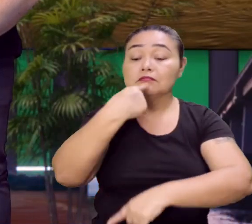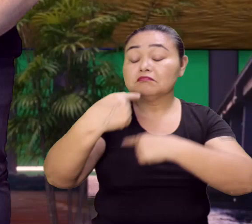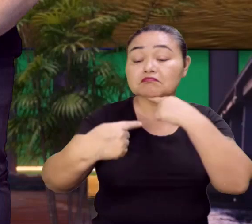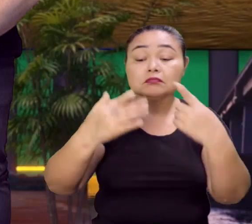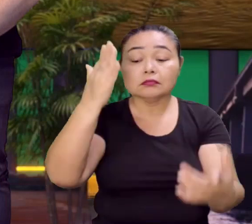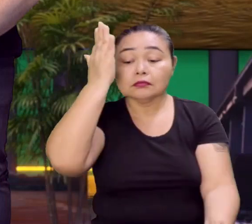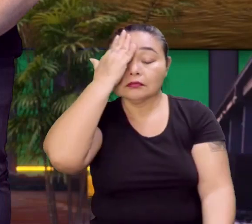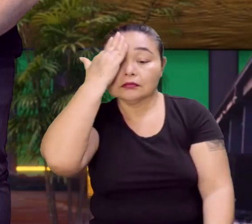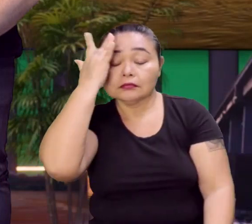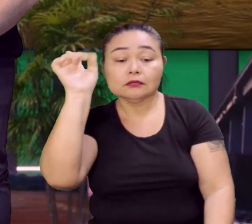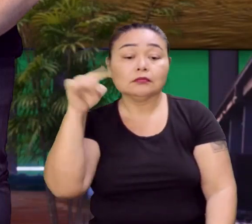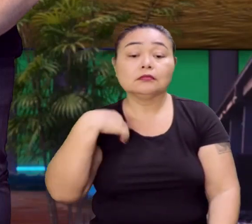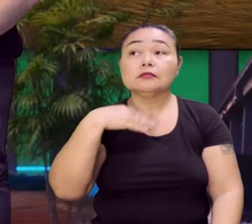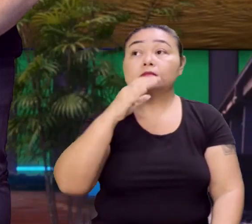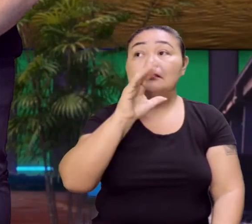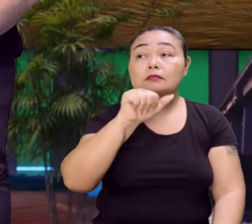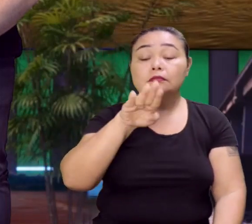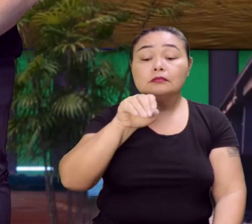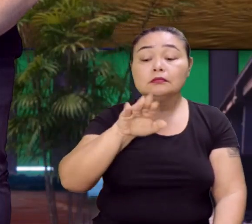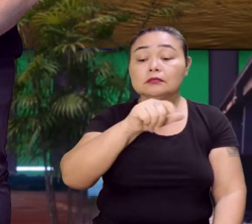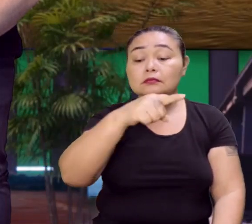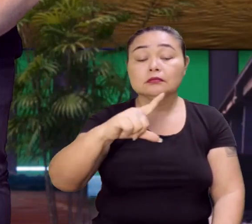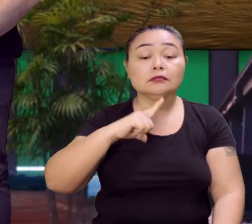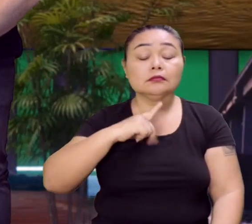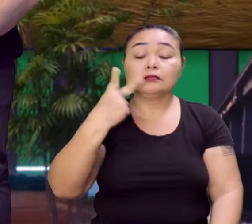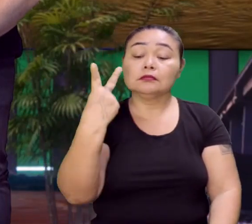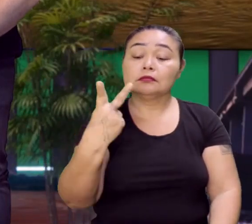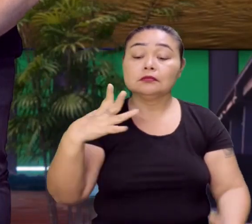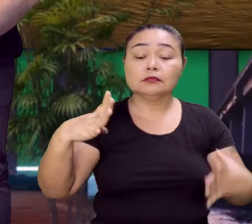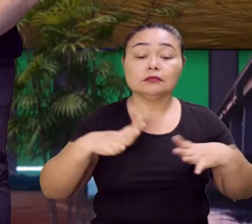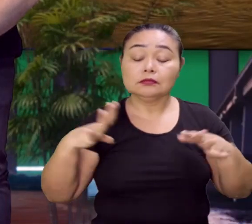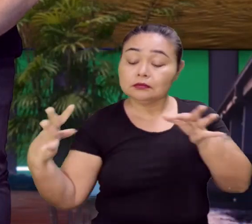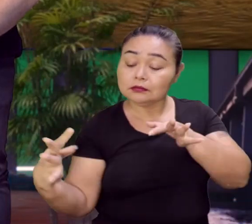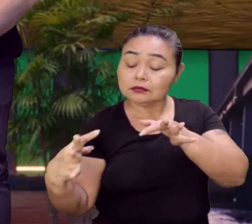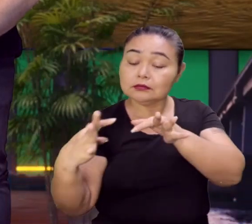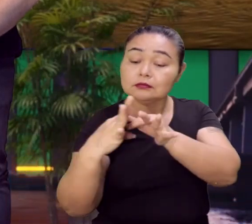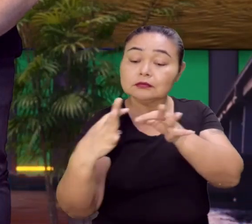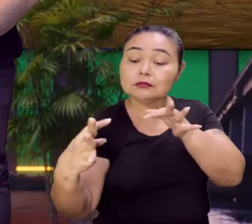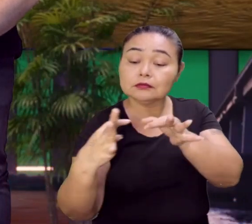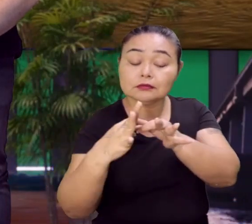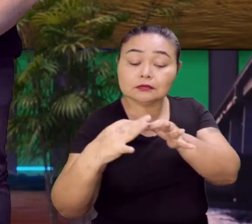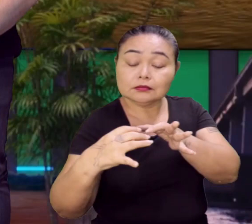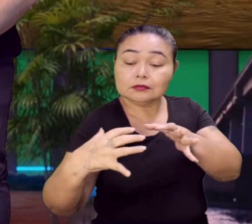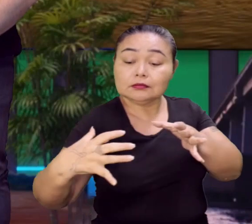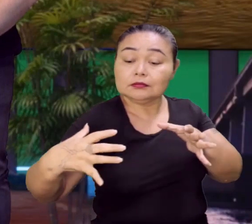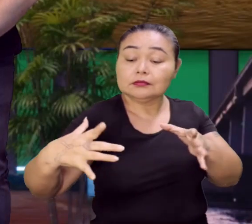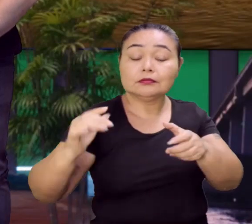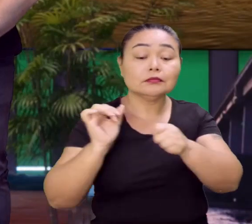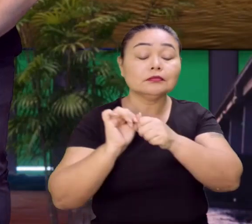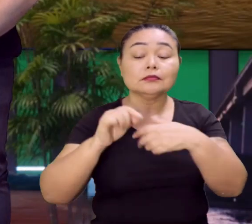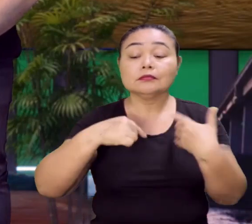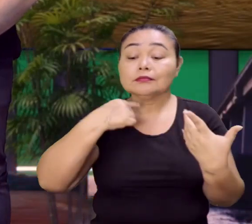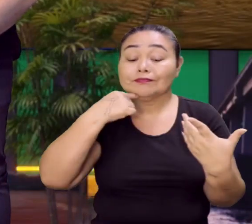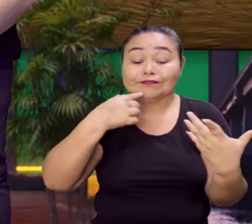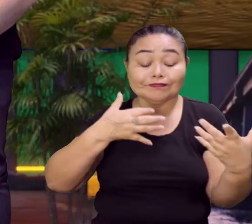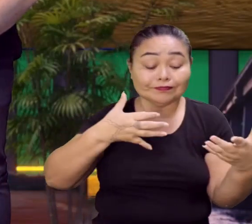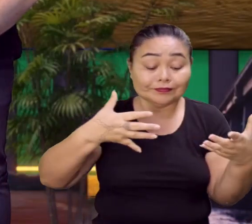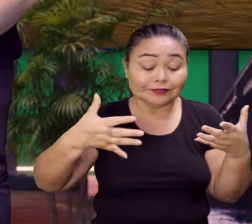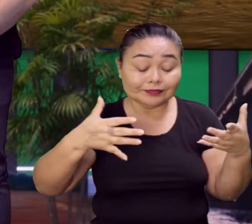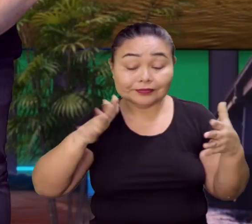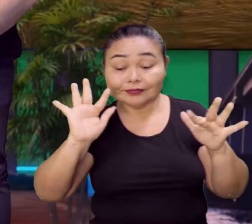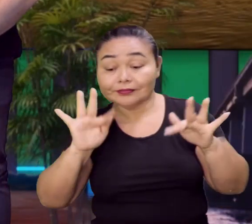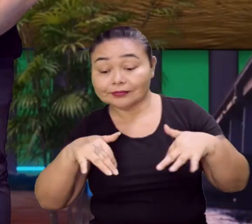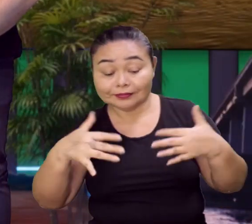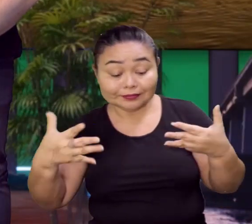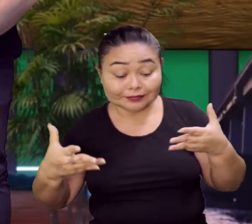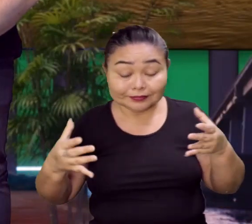onde termina, isso chama-se conurbação. Duas cidades elas se uniram, de tanto que elas cresceram. Exatamente. Não dá de saber onde uma começa e a